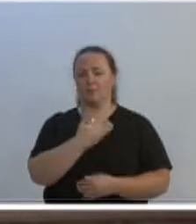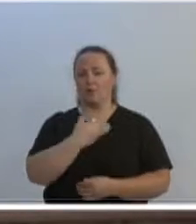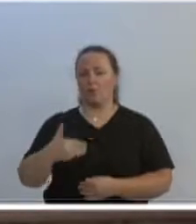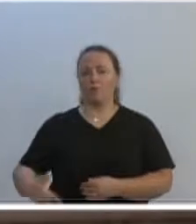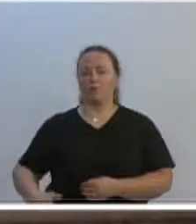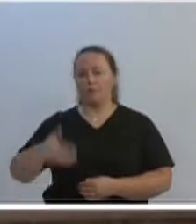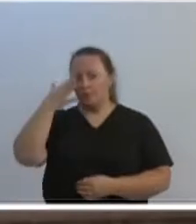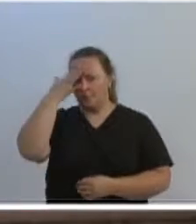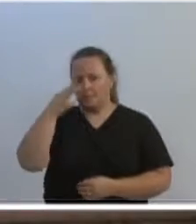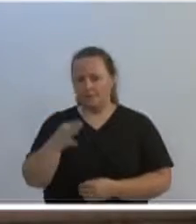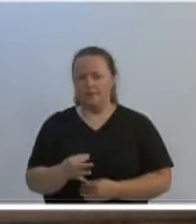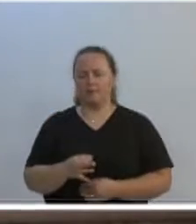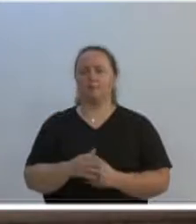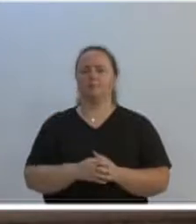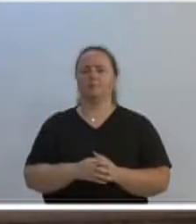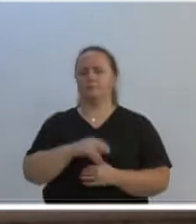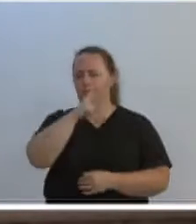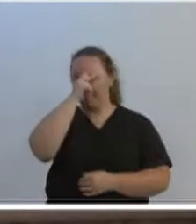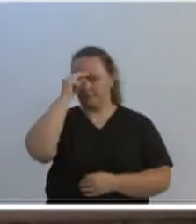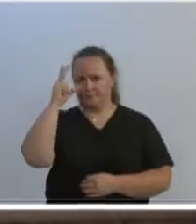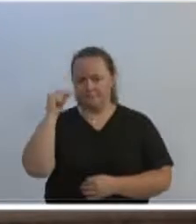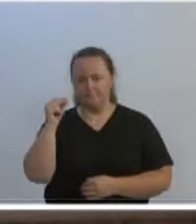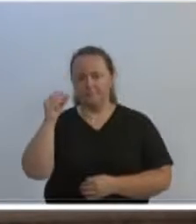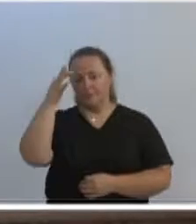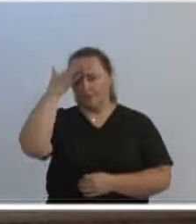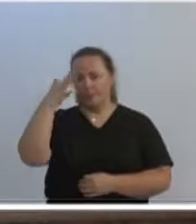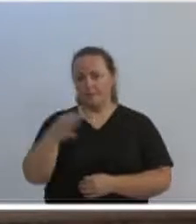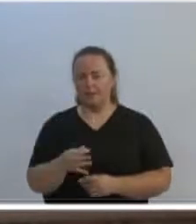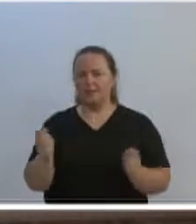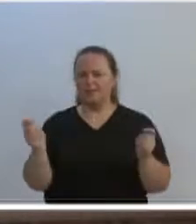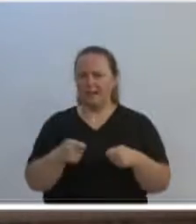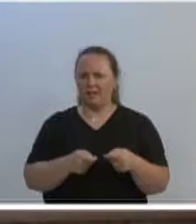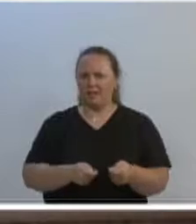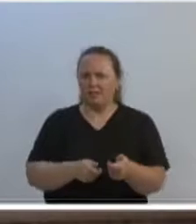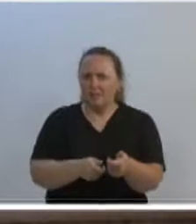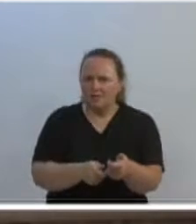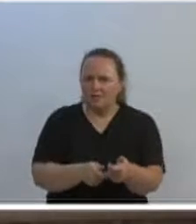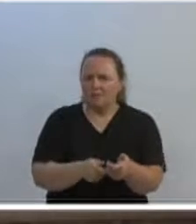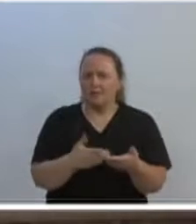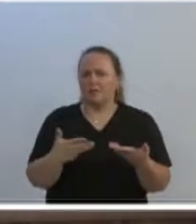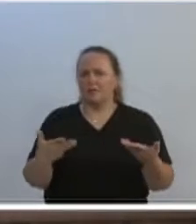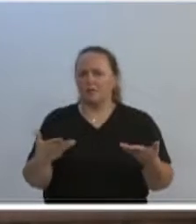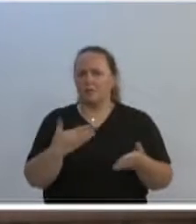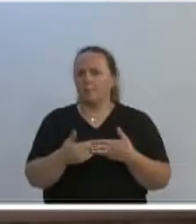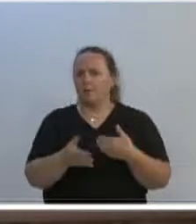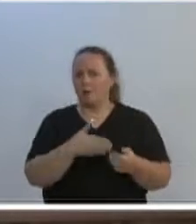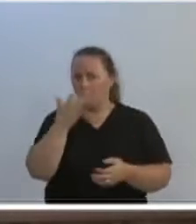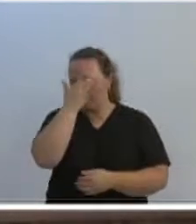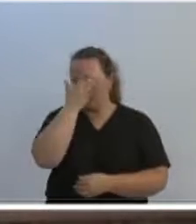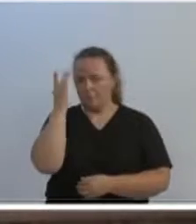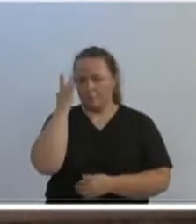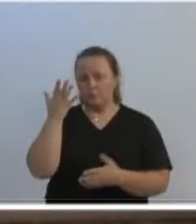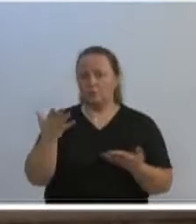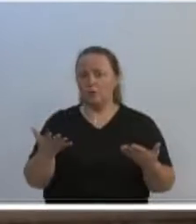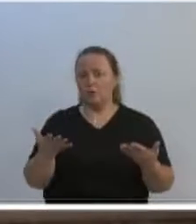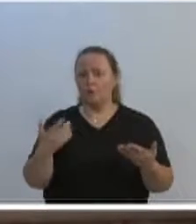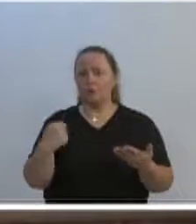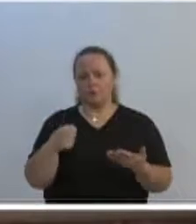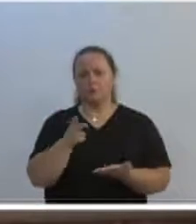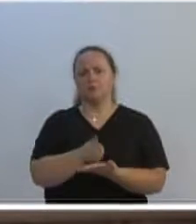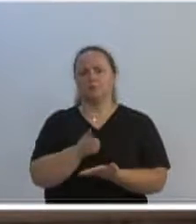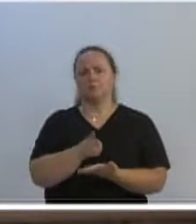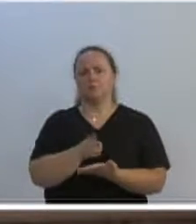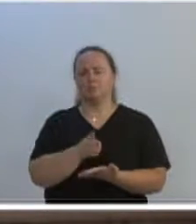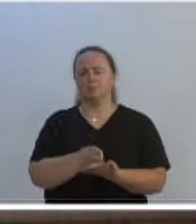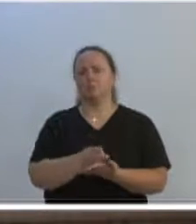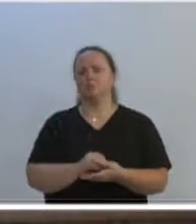o executivo entende, que pode dar essa bonificação para o cidadão, não só o blumenauense, bem como também o turista, eu acho que nós temos que manter.